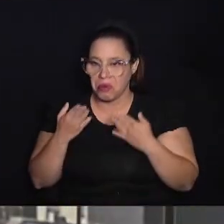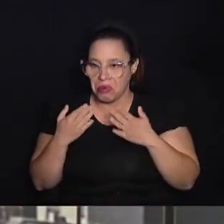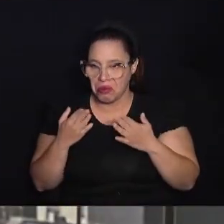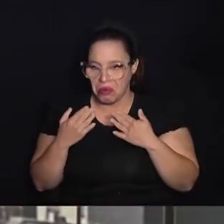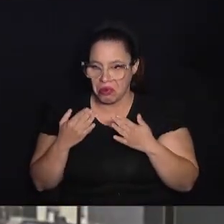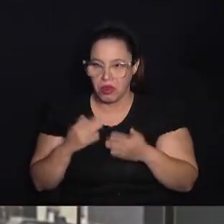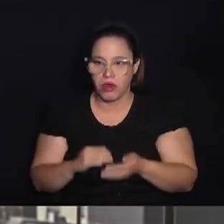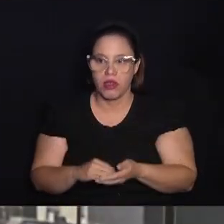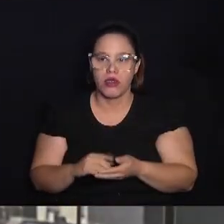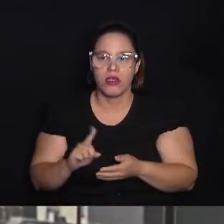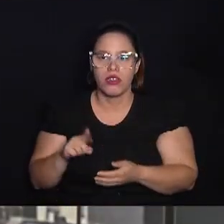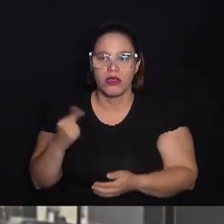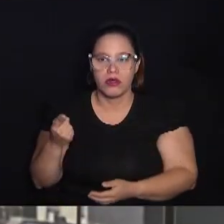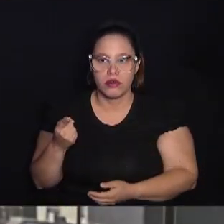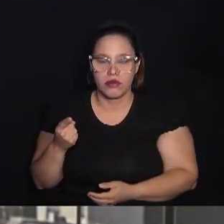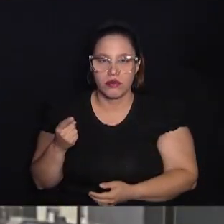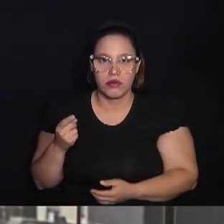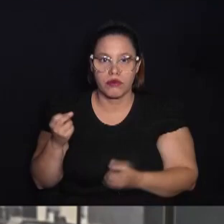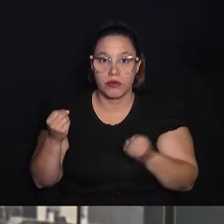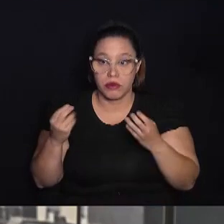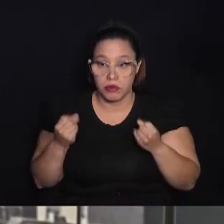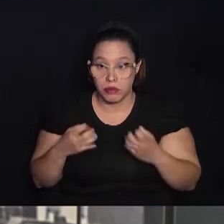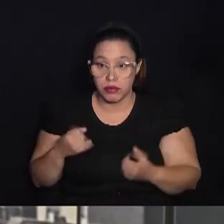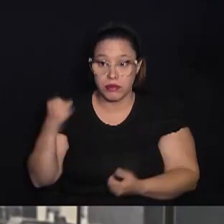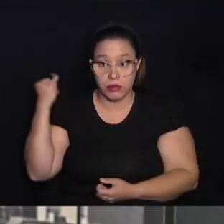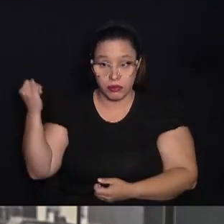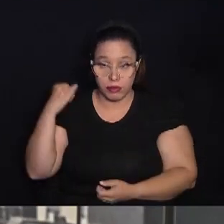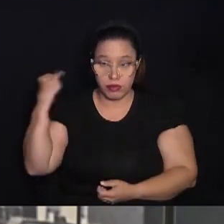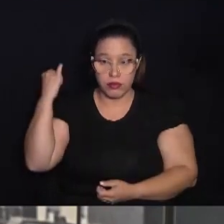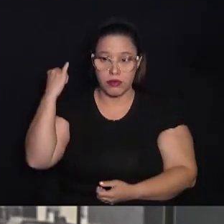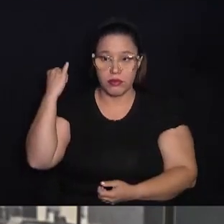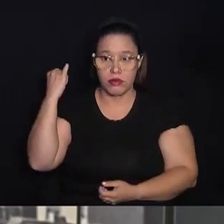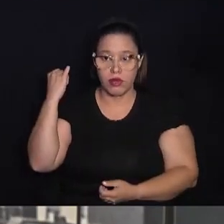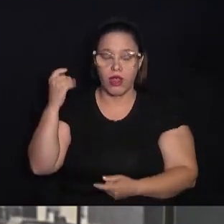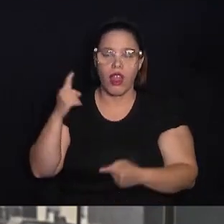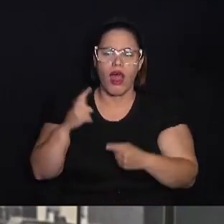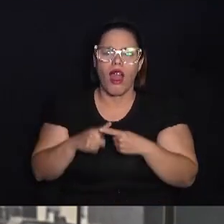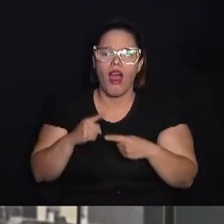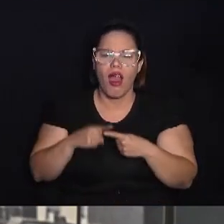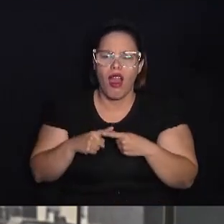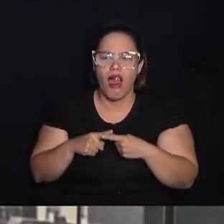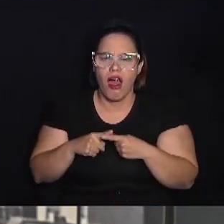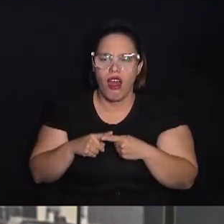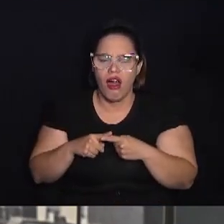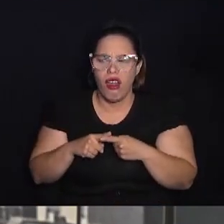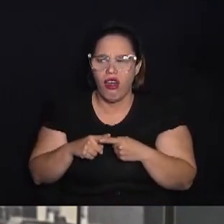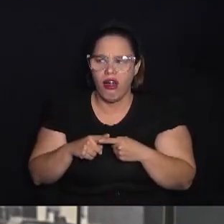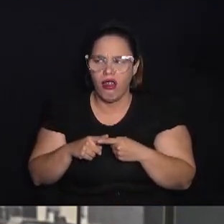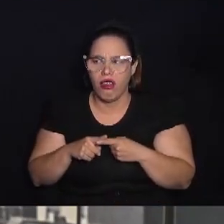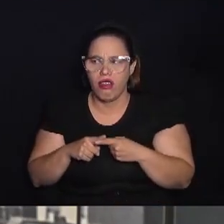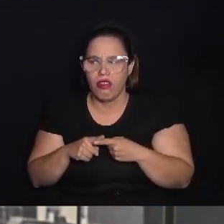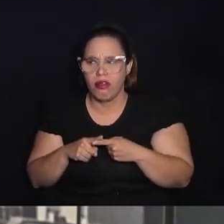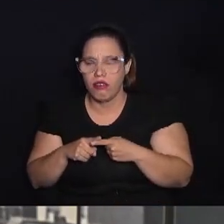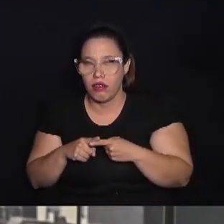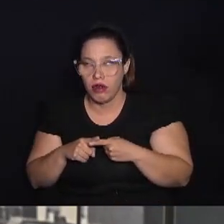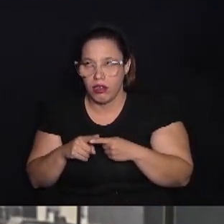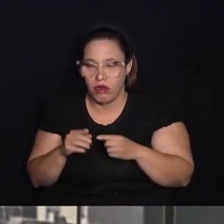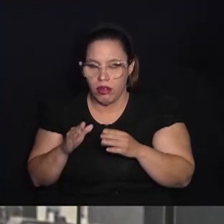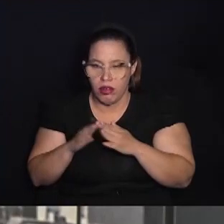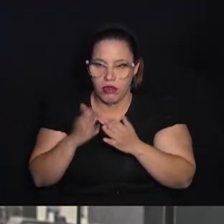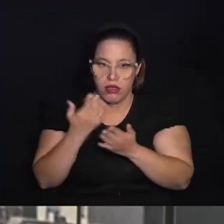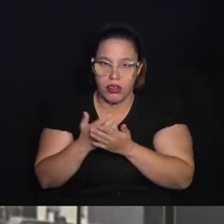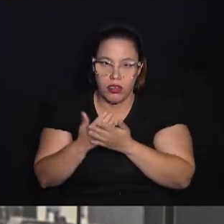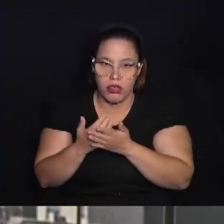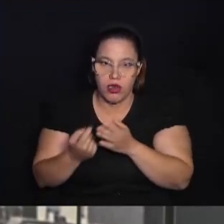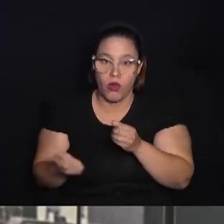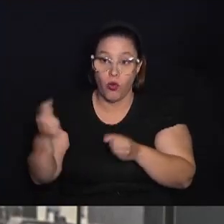pessoal aqui mas antes uma informação importante porque os estudantes da rede Municipal de Ensino aqui de campinas voltaram as